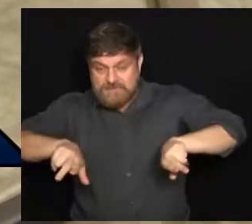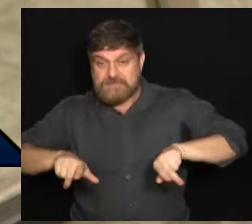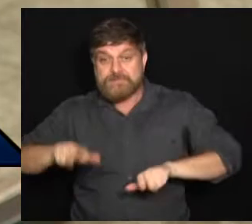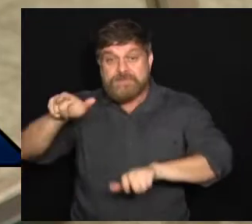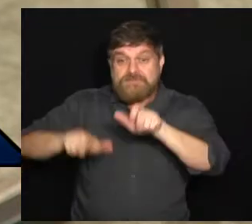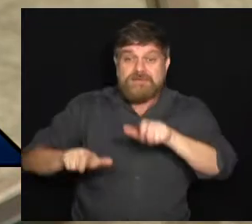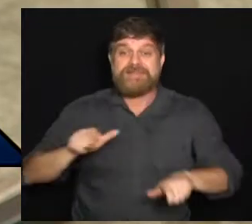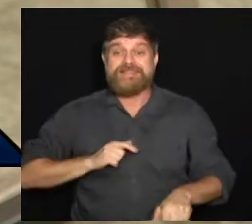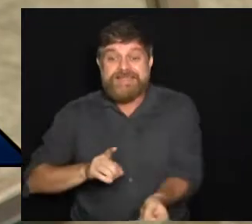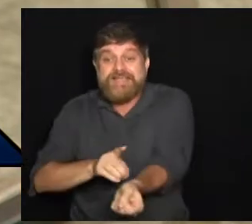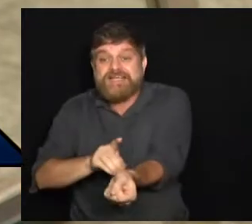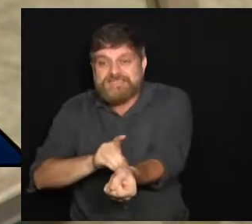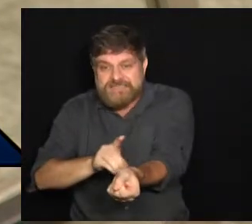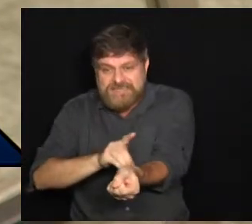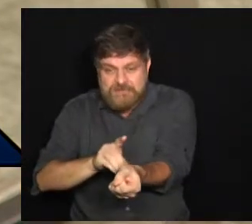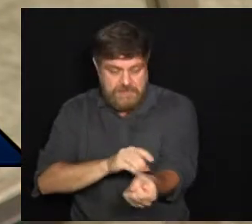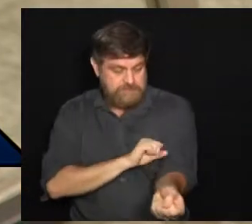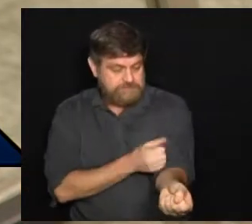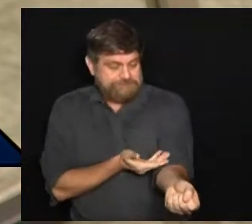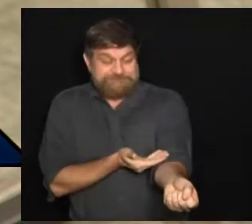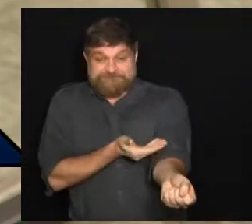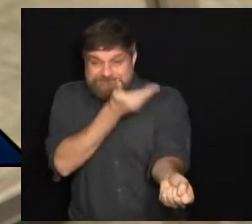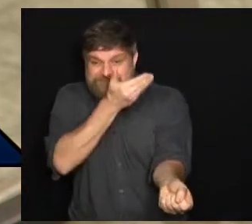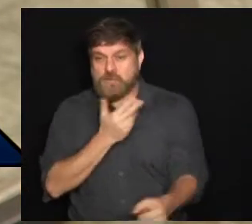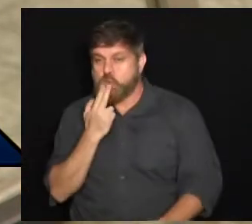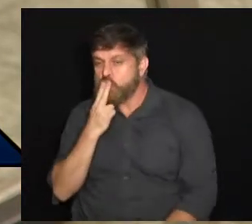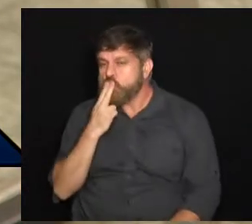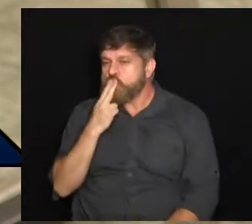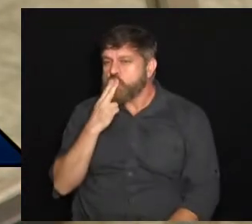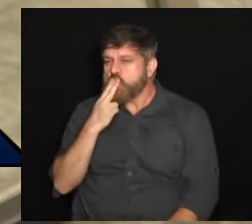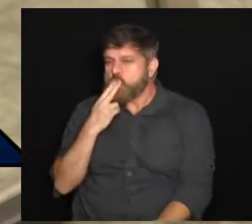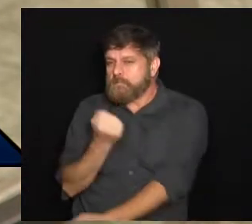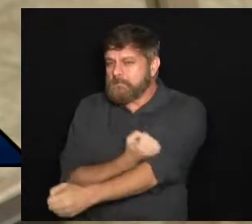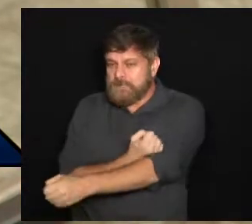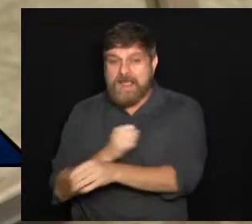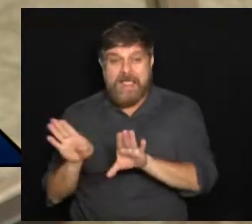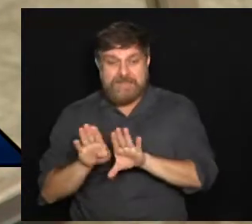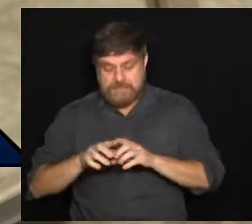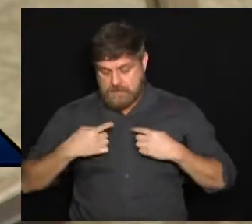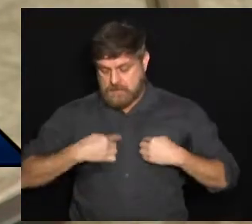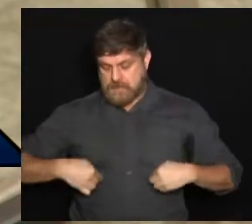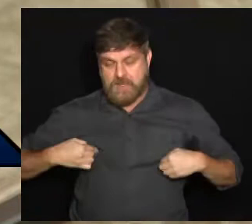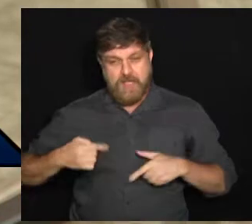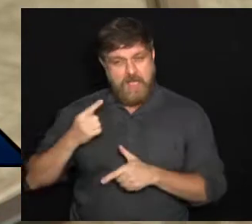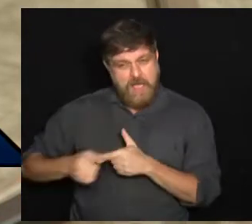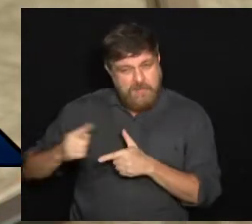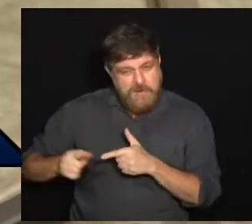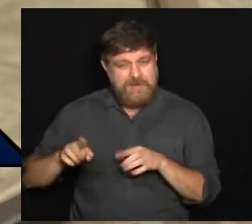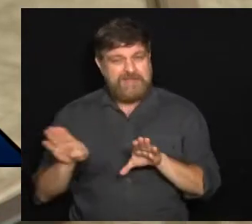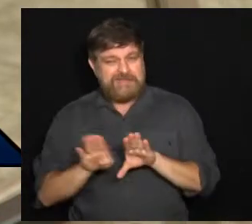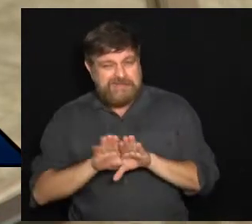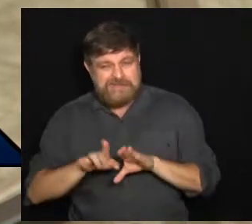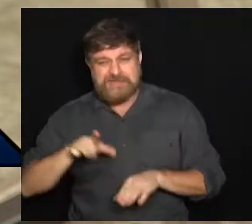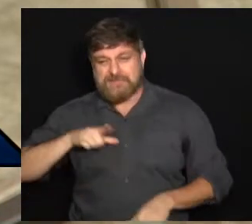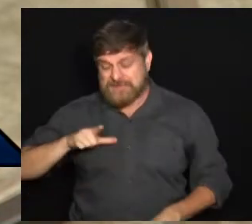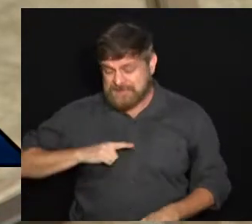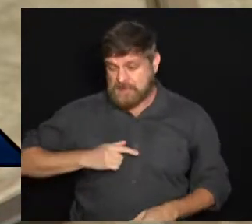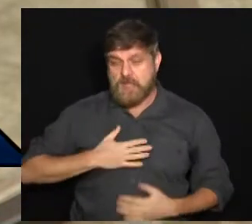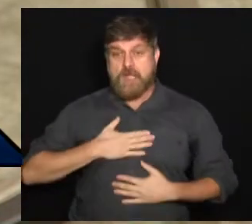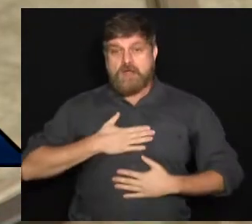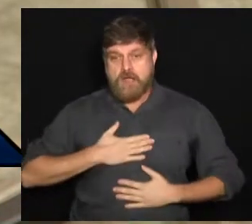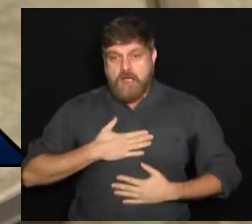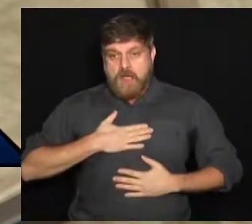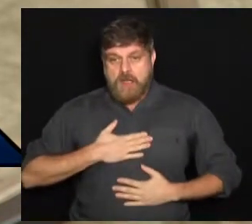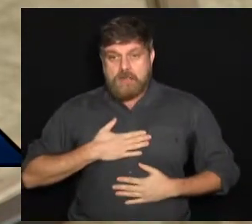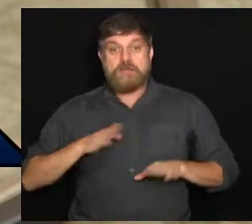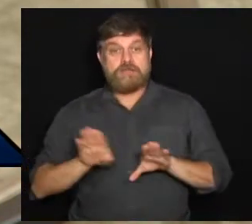como diabetes, como pressão alta, os fumantes, as pessoas que têm problemas pulmonares como enfisema, como bronquite, como asma, elas